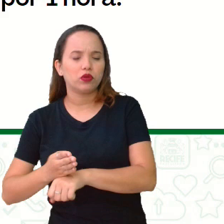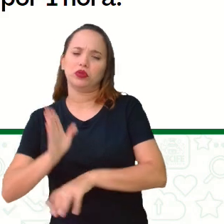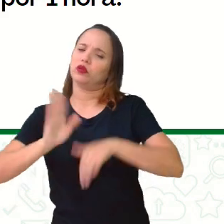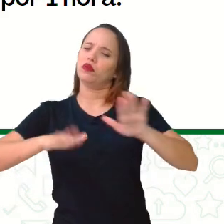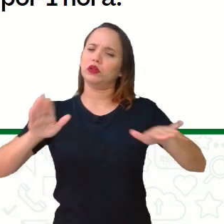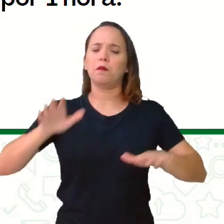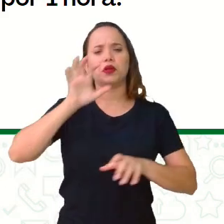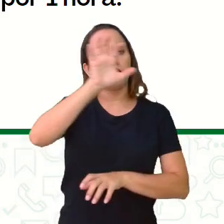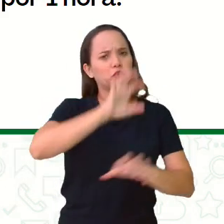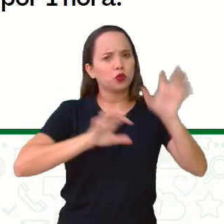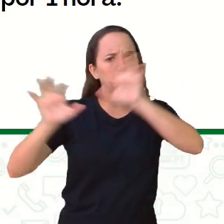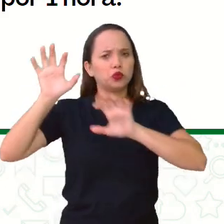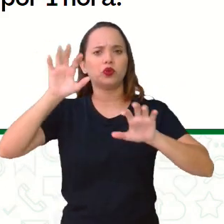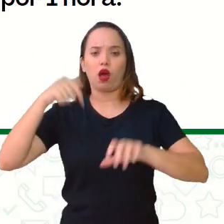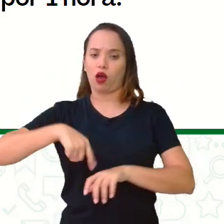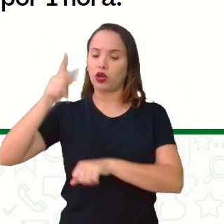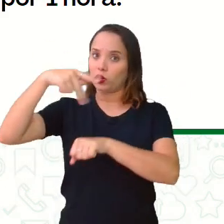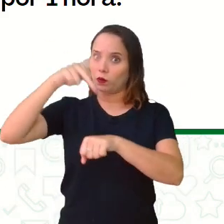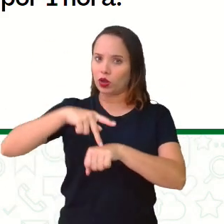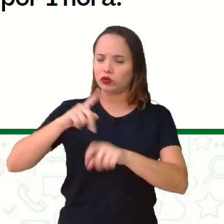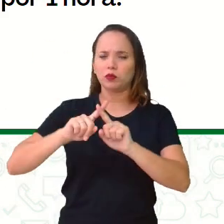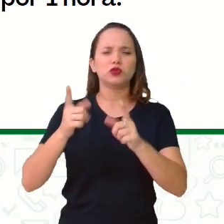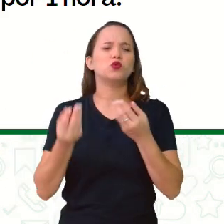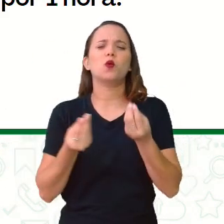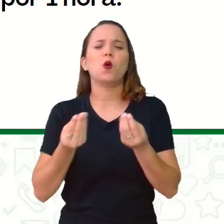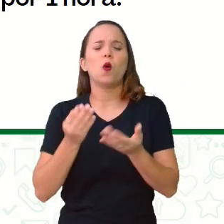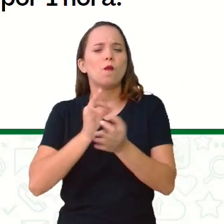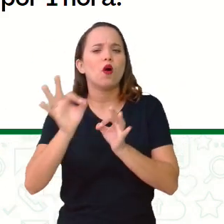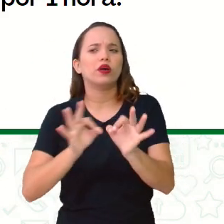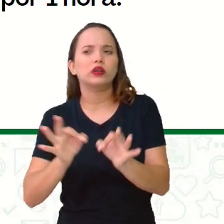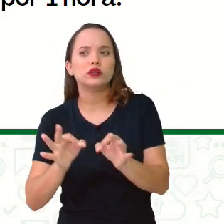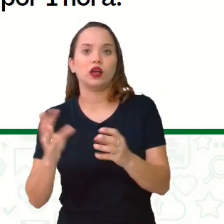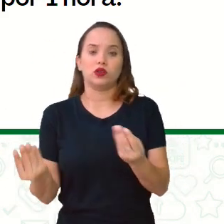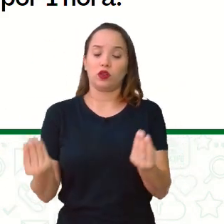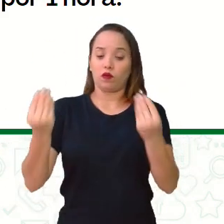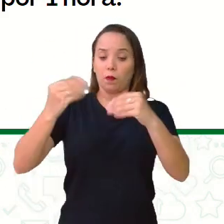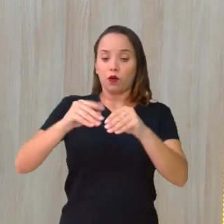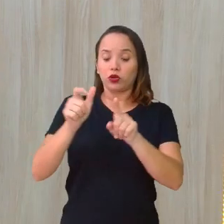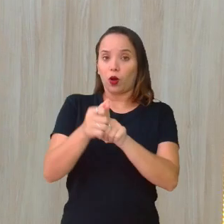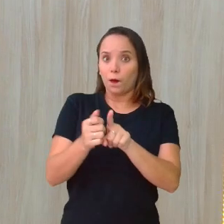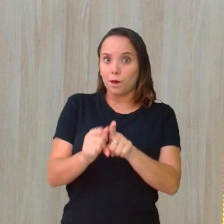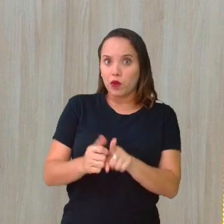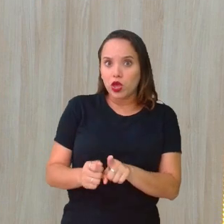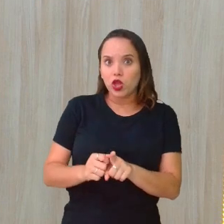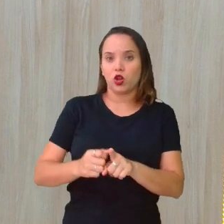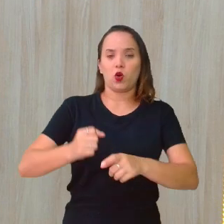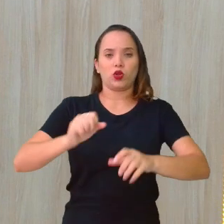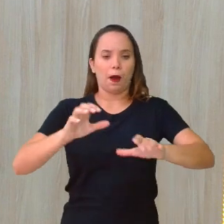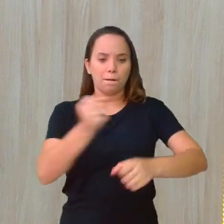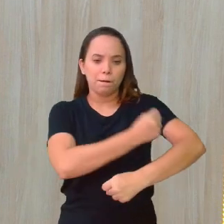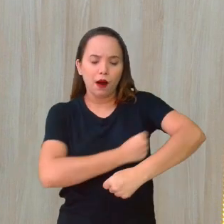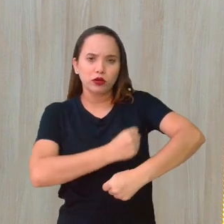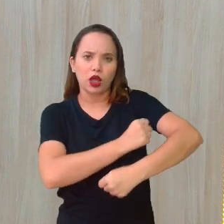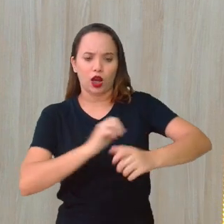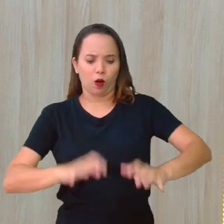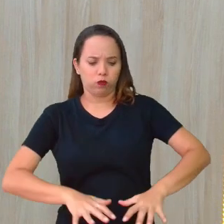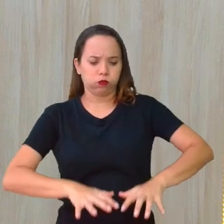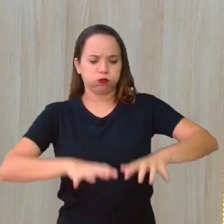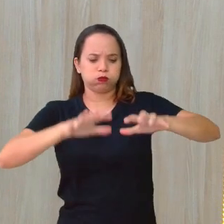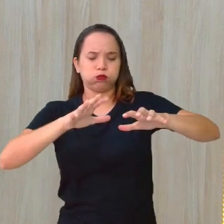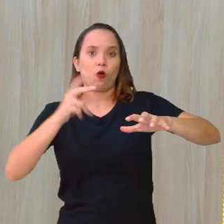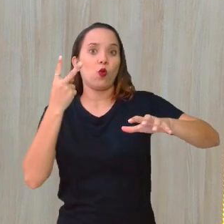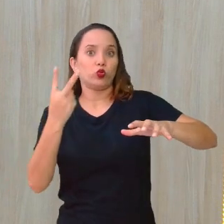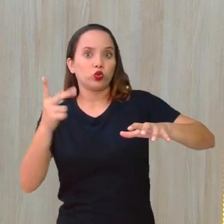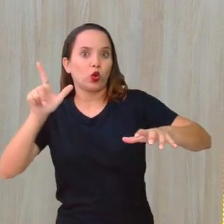ou branco. Quais são os primeiros passos para fazer o munguzá? A gente vai colocar o milho na panela de pressão, 2 litros de água ali,